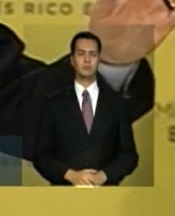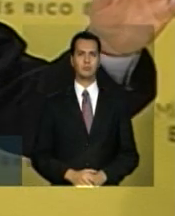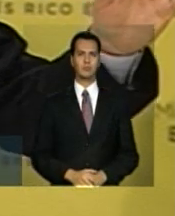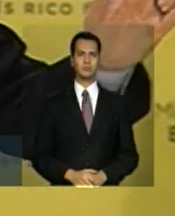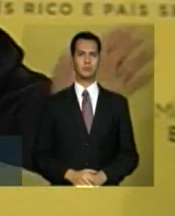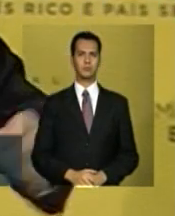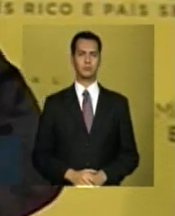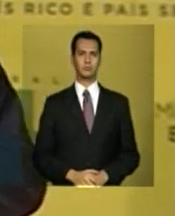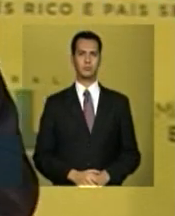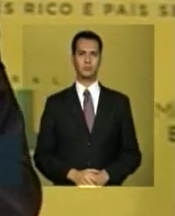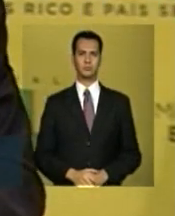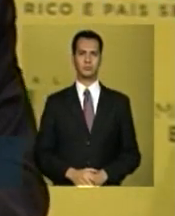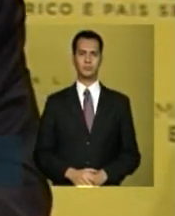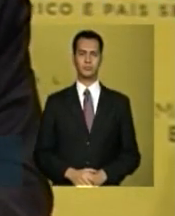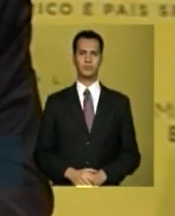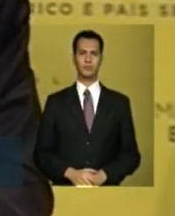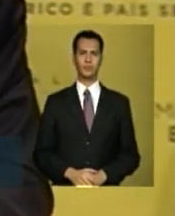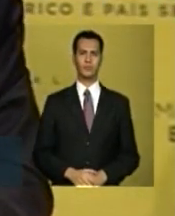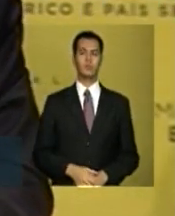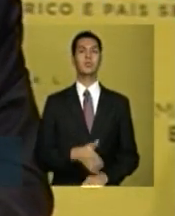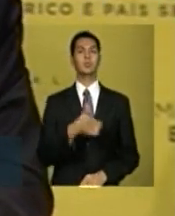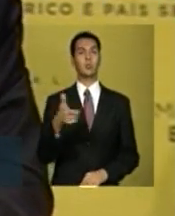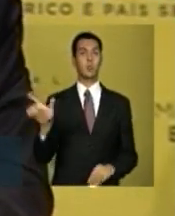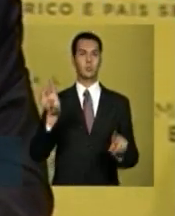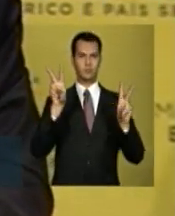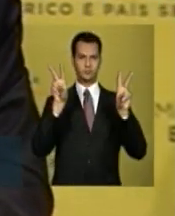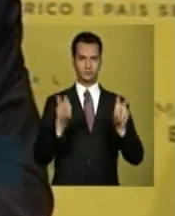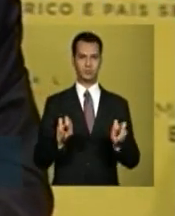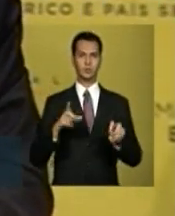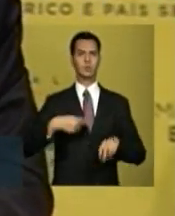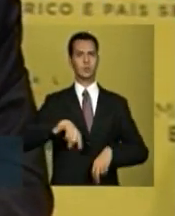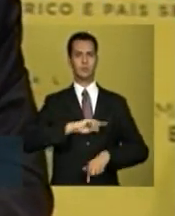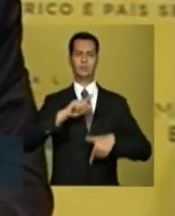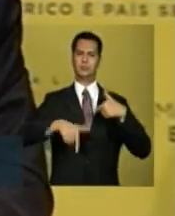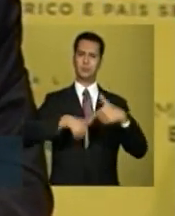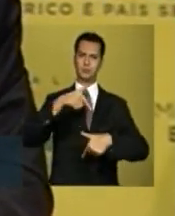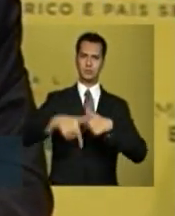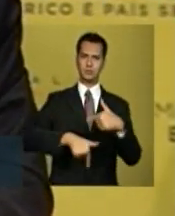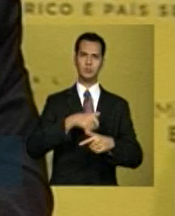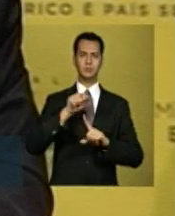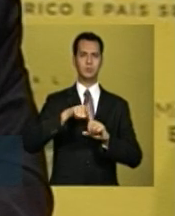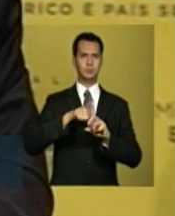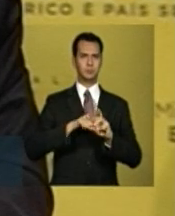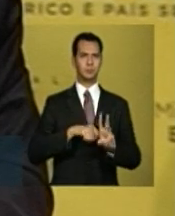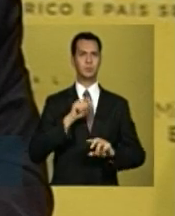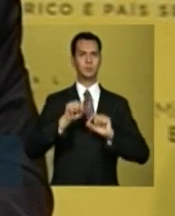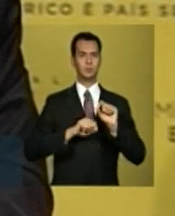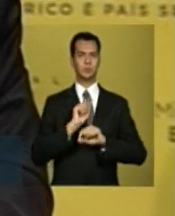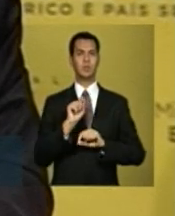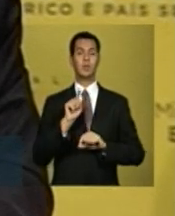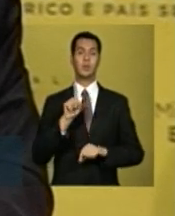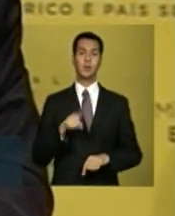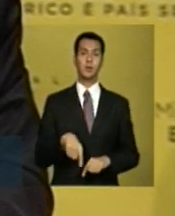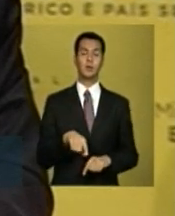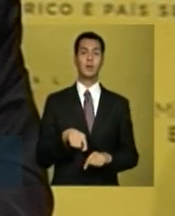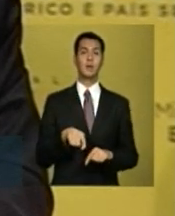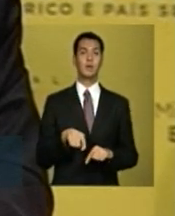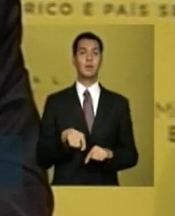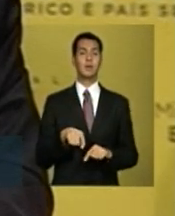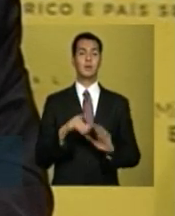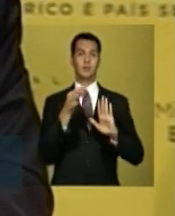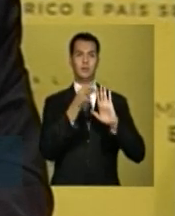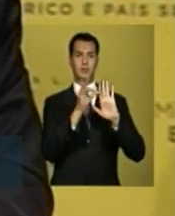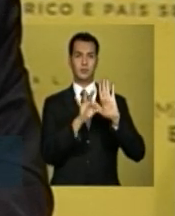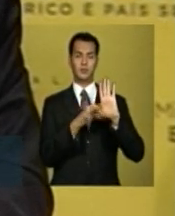certifica o outro item que nós trabalhamos intensamente esses meses é aumentar o banco de